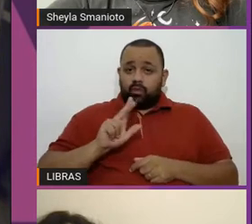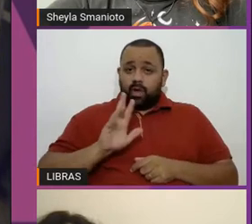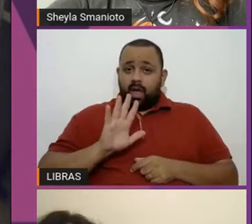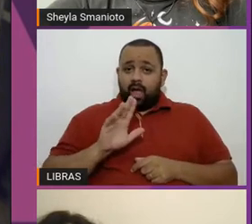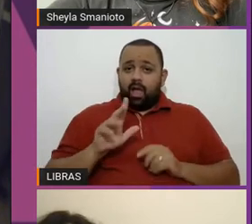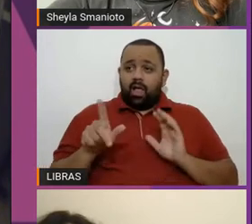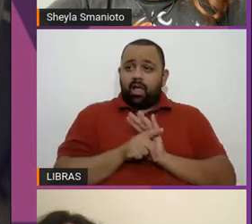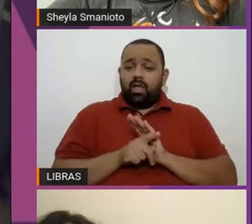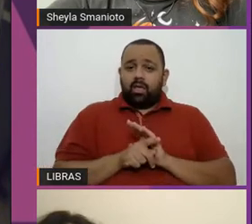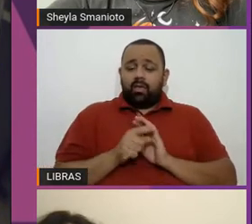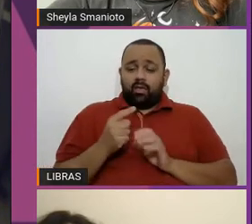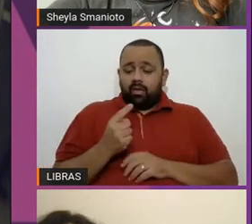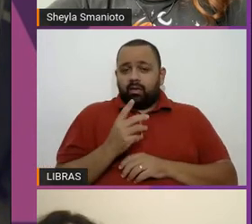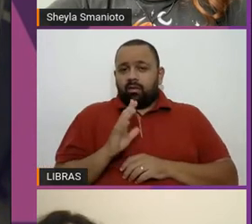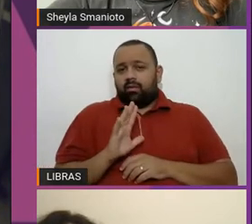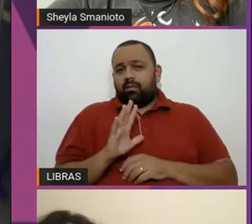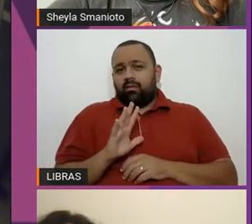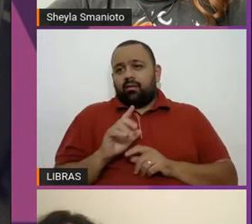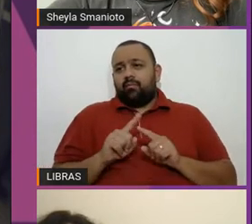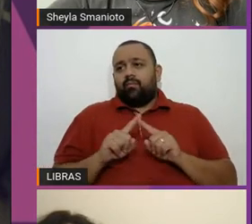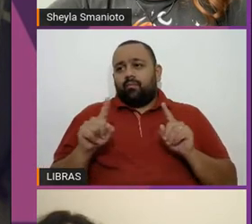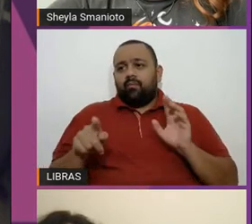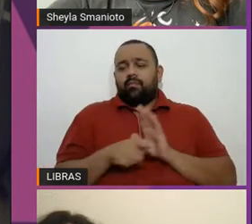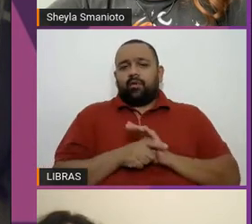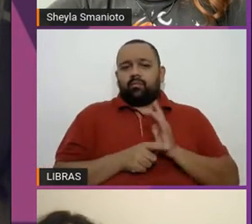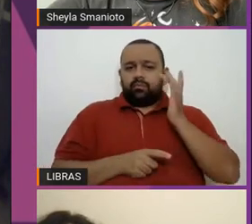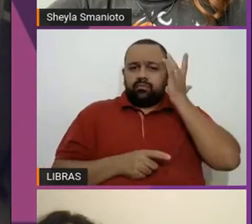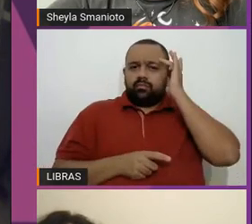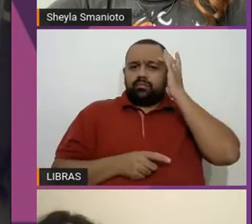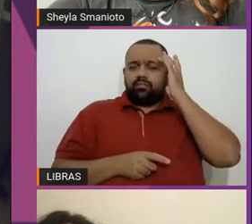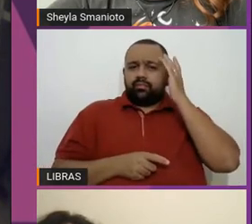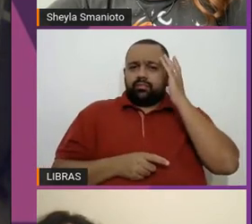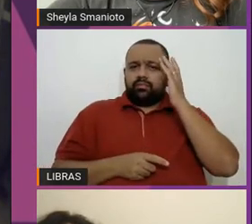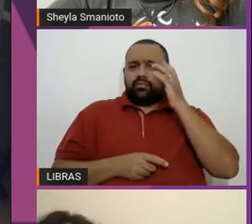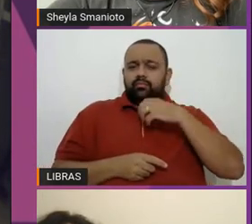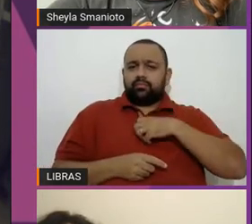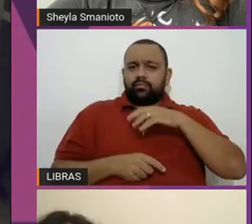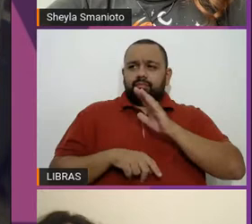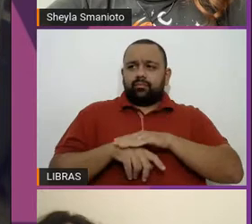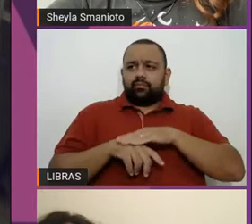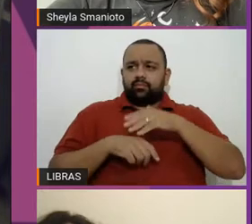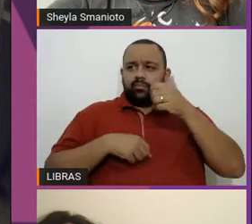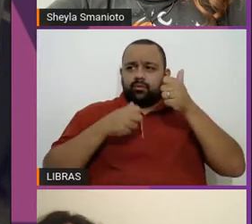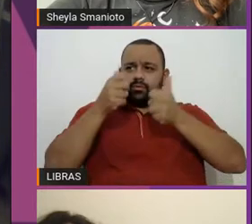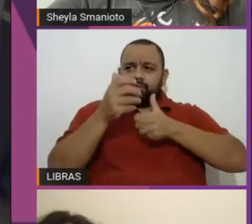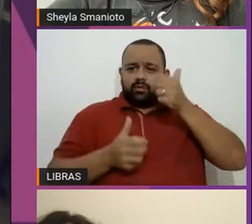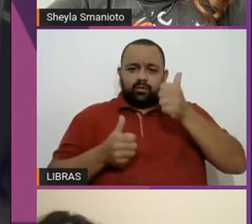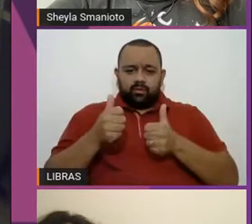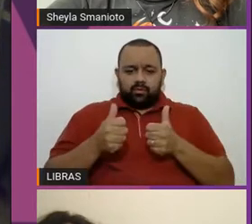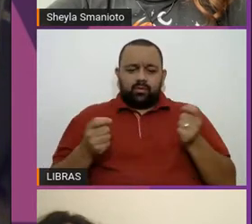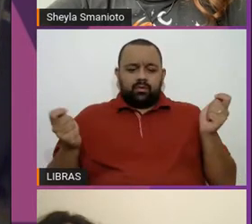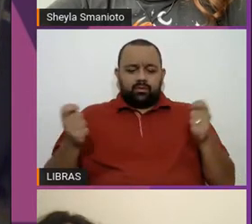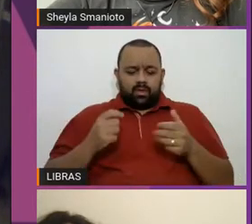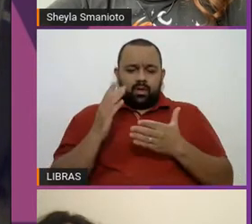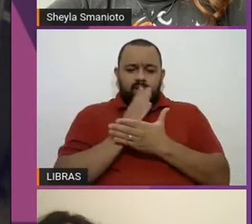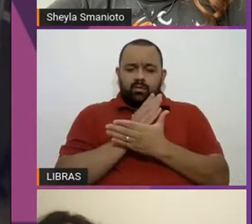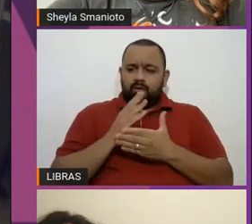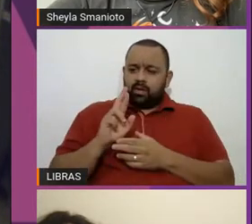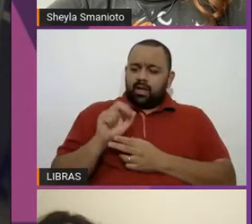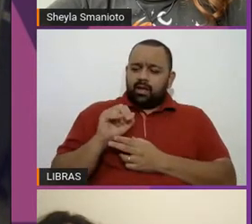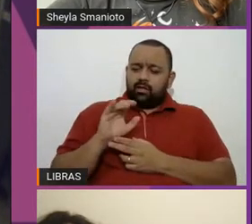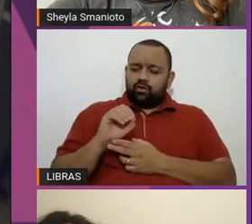se dão assim elas se dão justamente pelo lado racional eu tô eu tô falando não que a gente possa também separar o